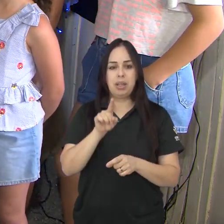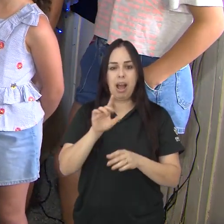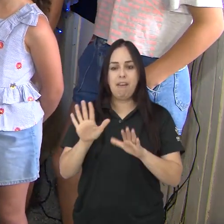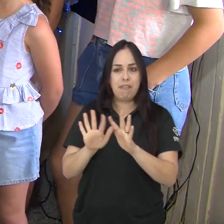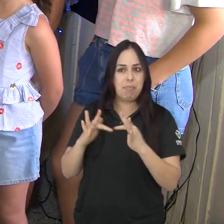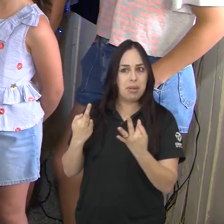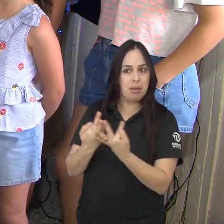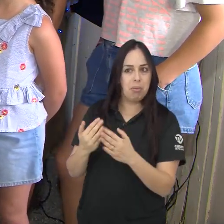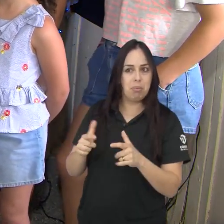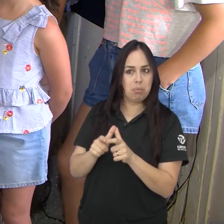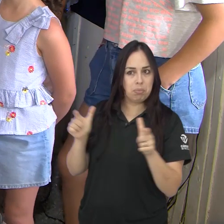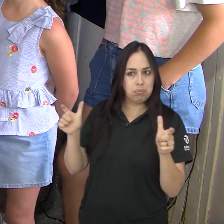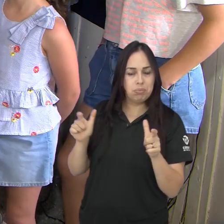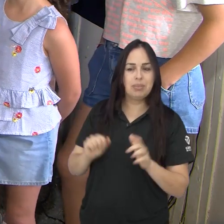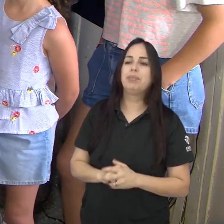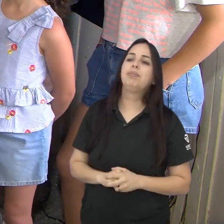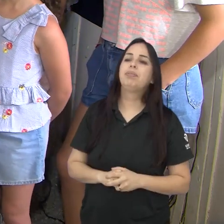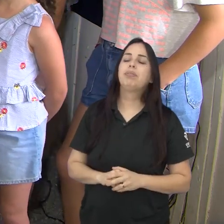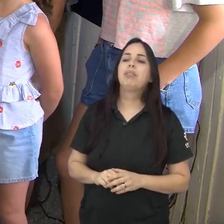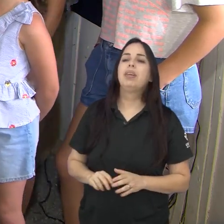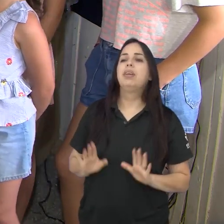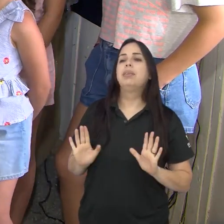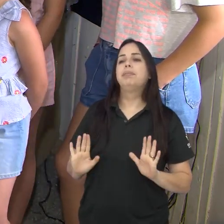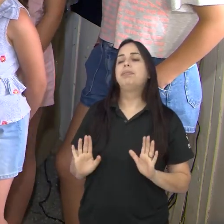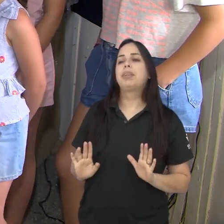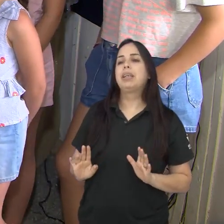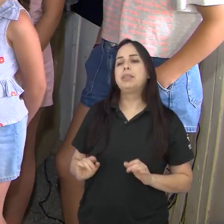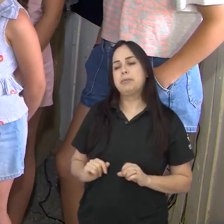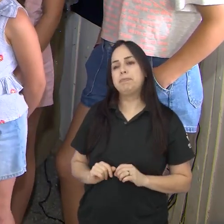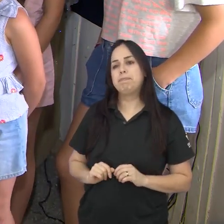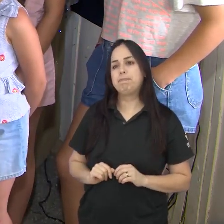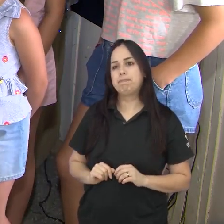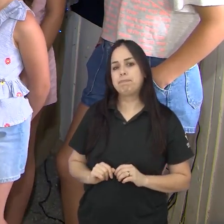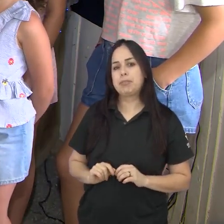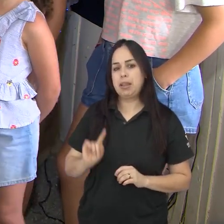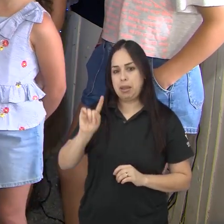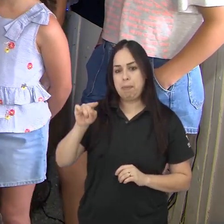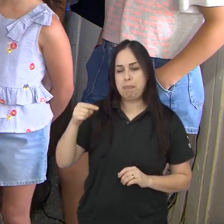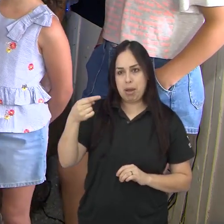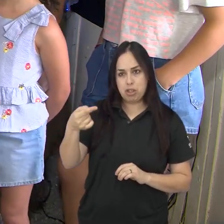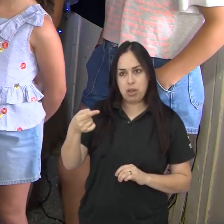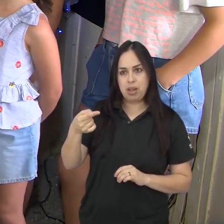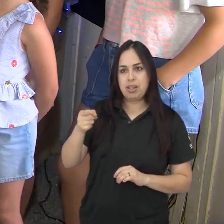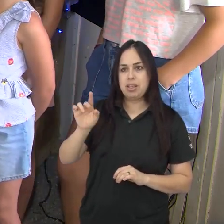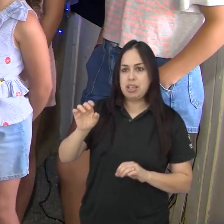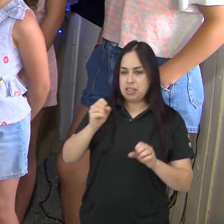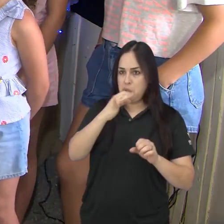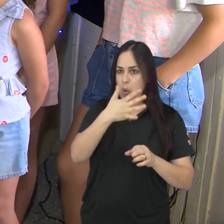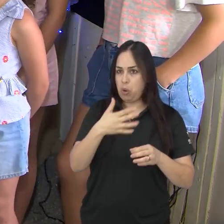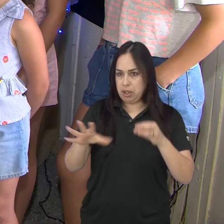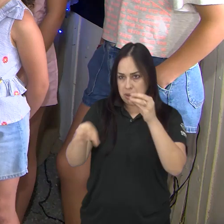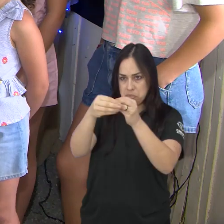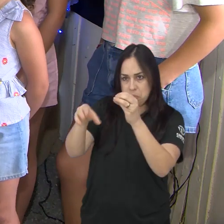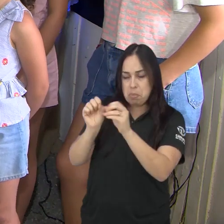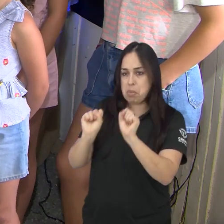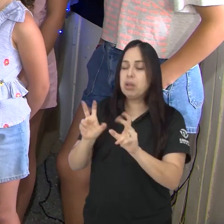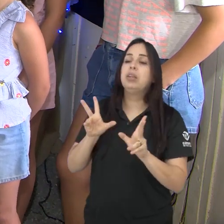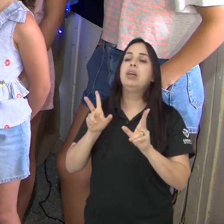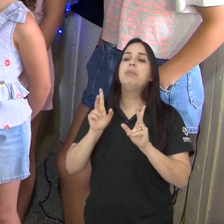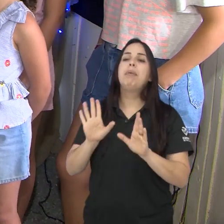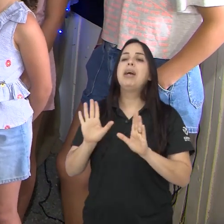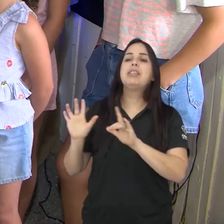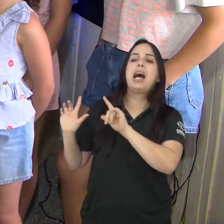Daniel. Família grande. Que estão no futebol. E o que significa para a senhora? Depois eu vou, se mais alguém quiser falar também, o